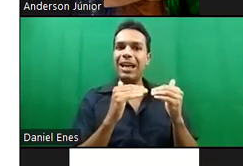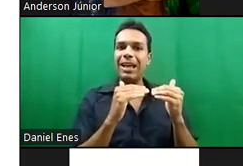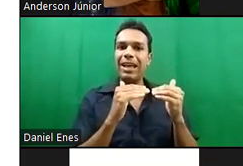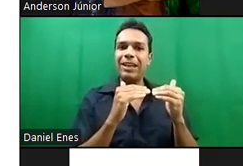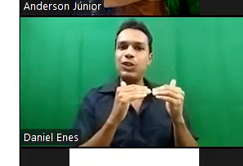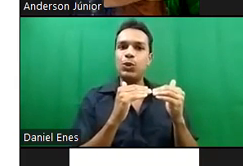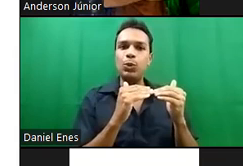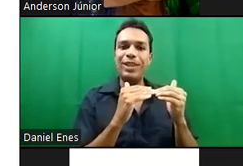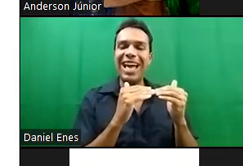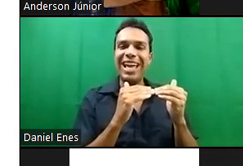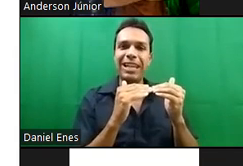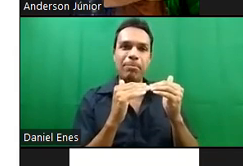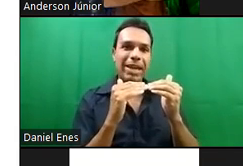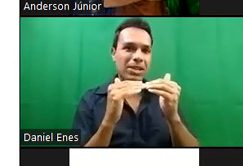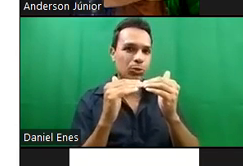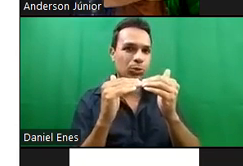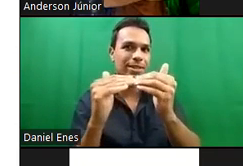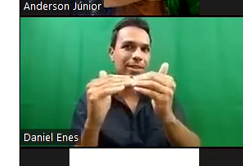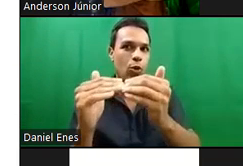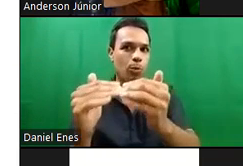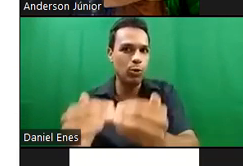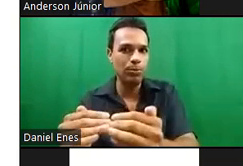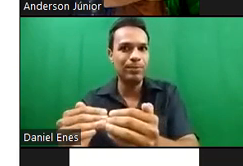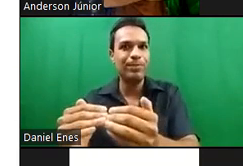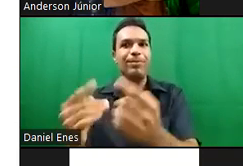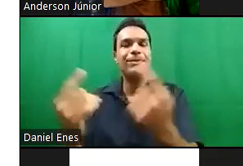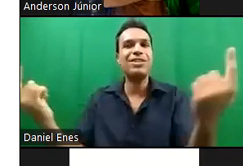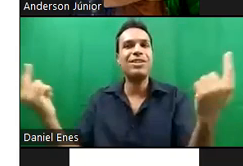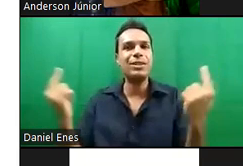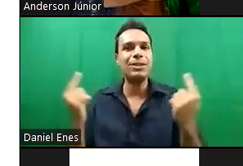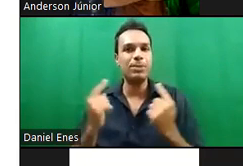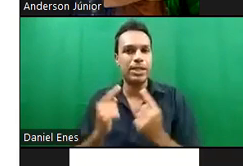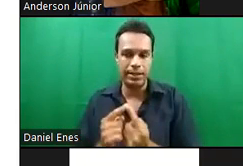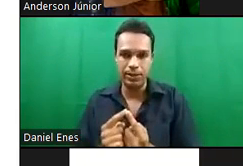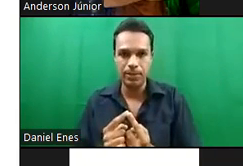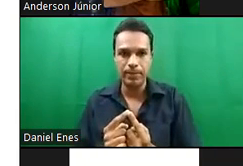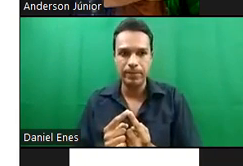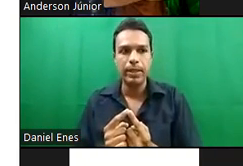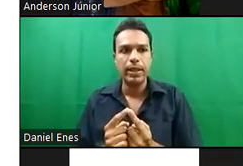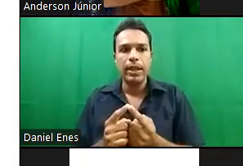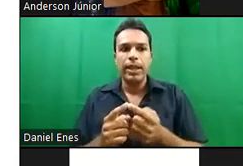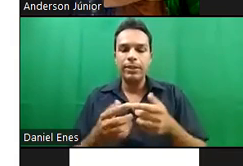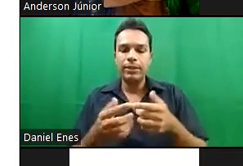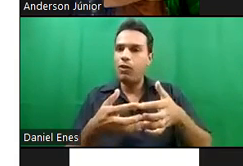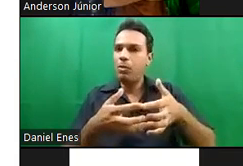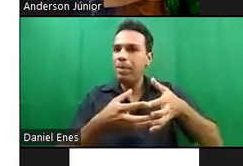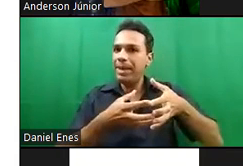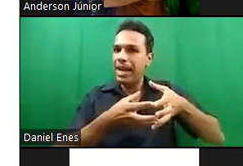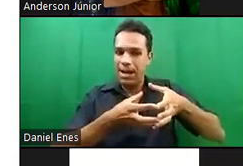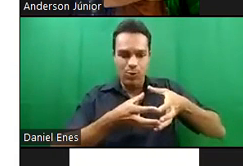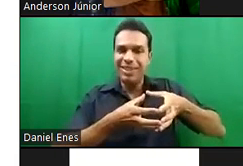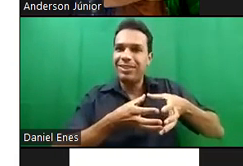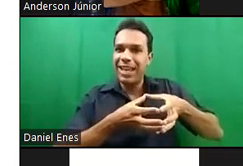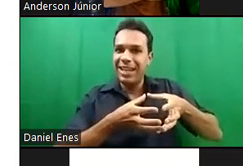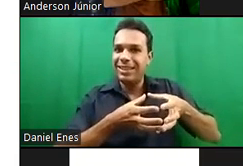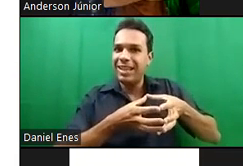ela estuda elementos em comum das línguas humanas. Então, vamos pegar